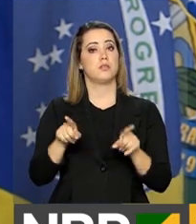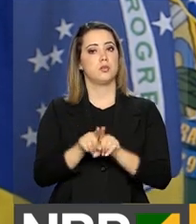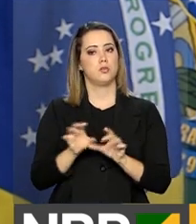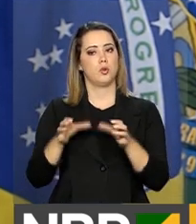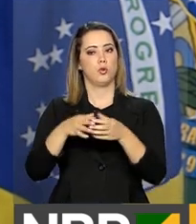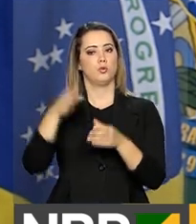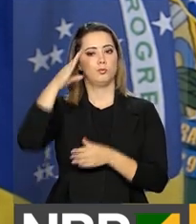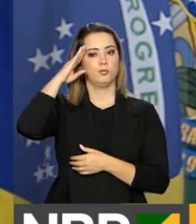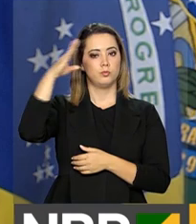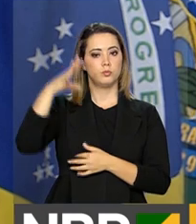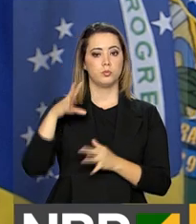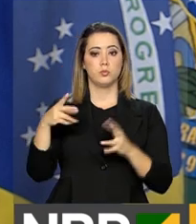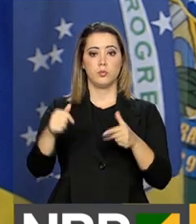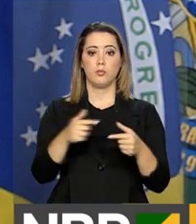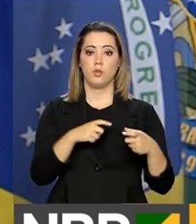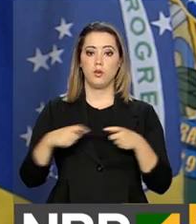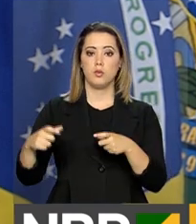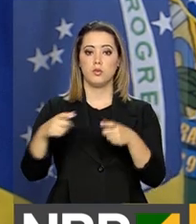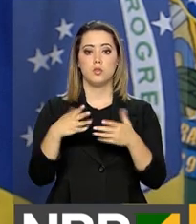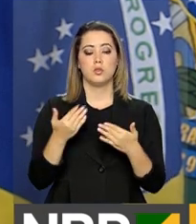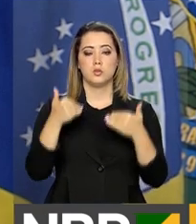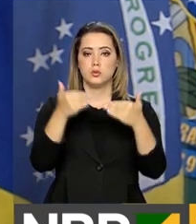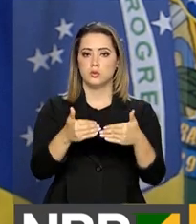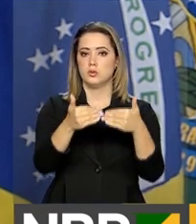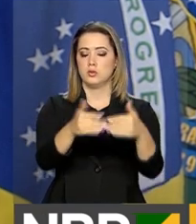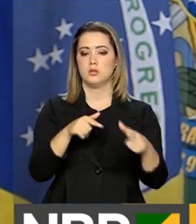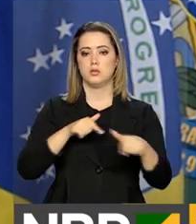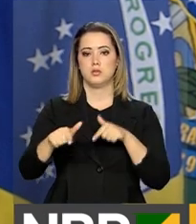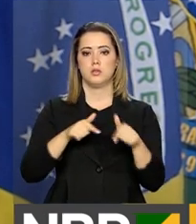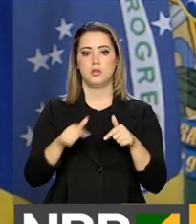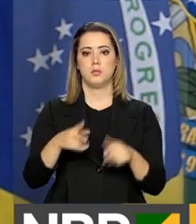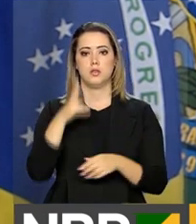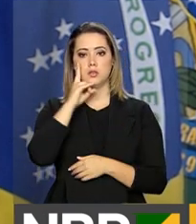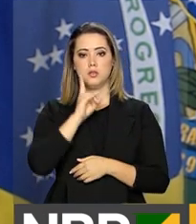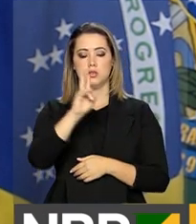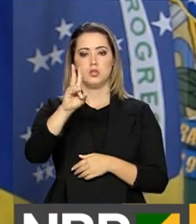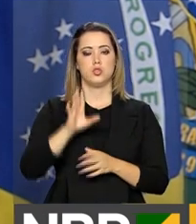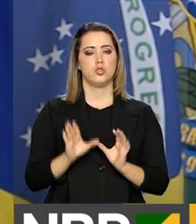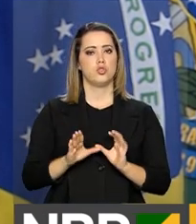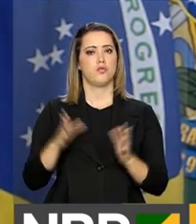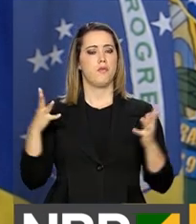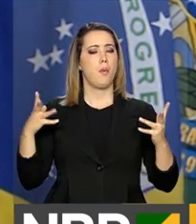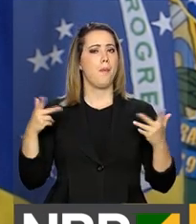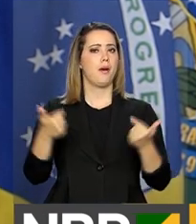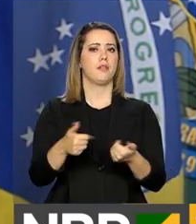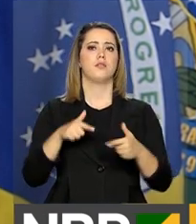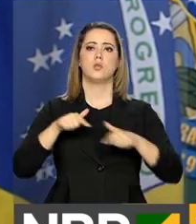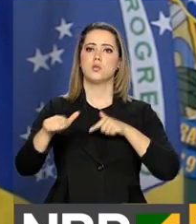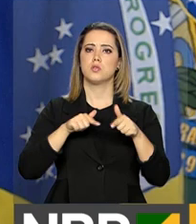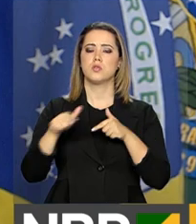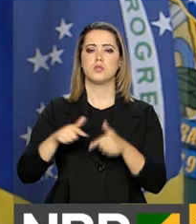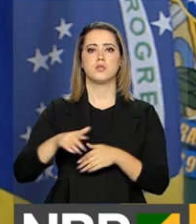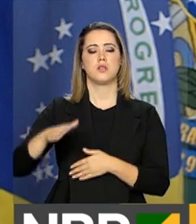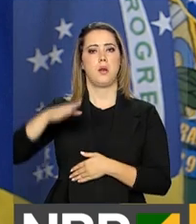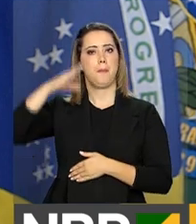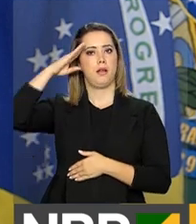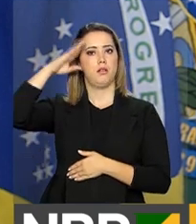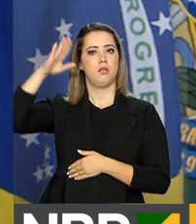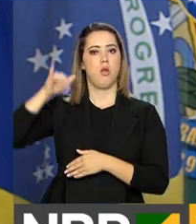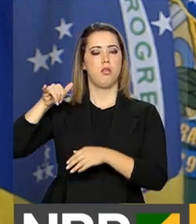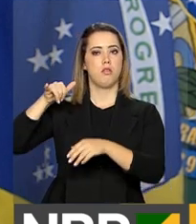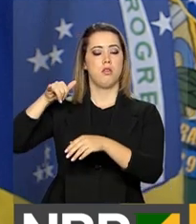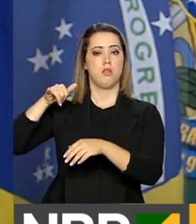Forças Armadas. Em todas essas frentes, a excelência da Marinha, da Aeronáutica, do